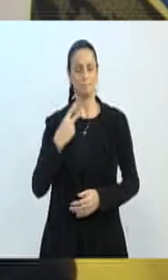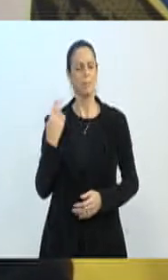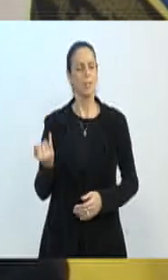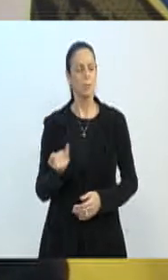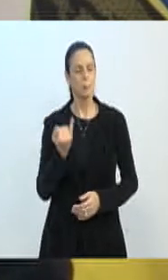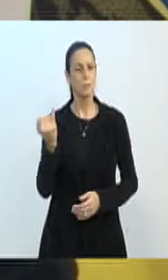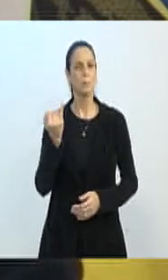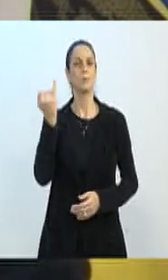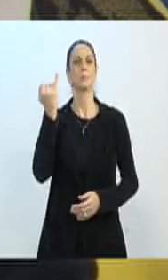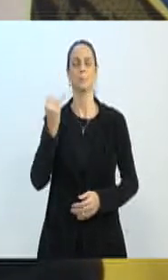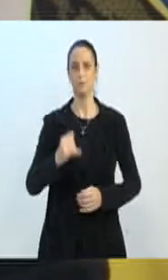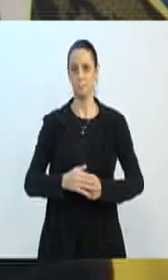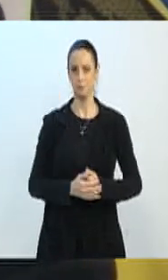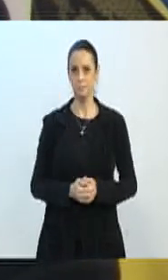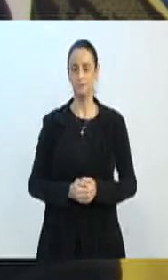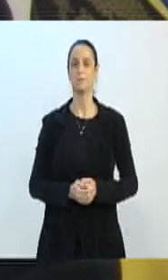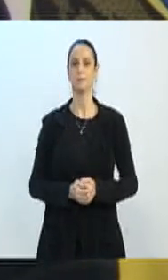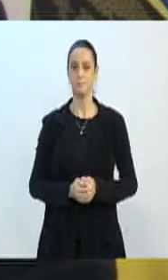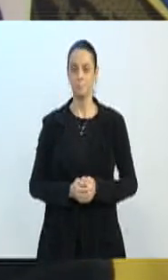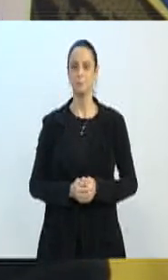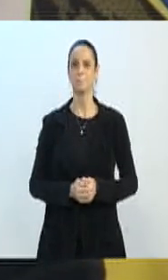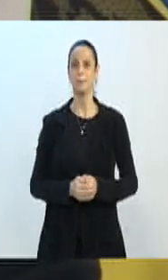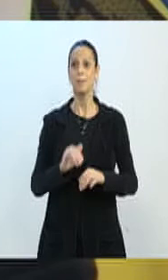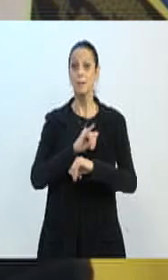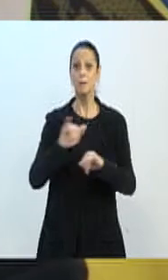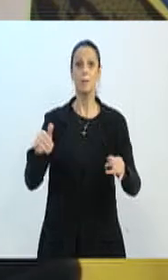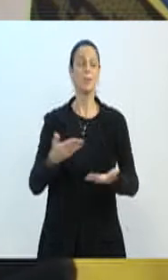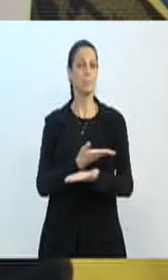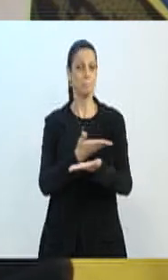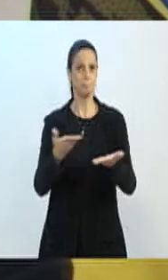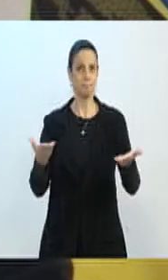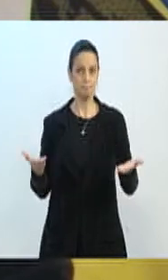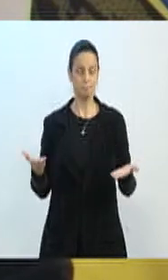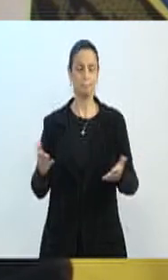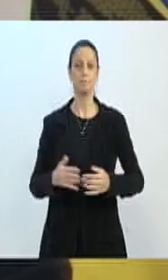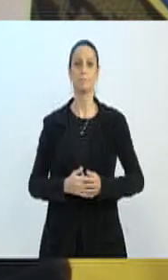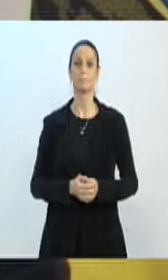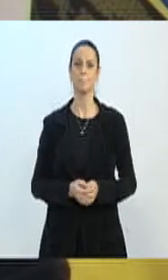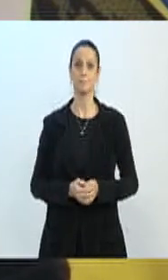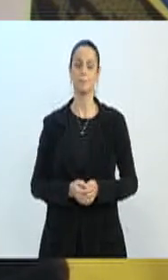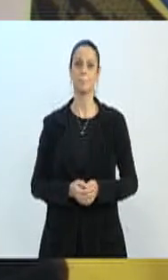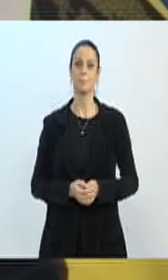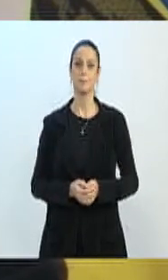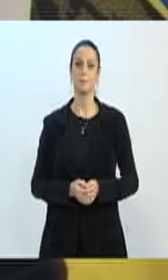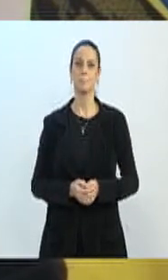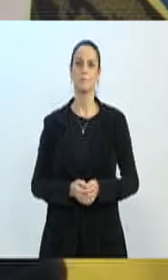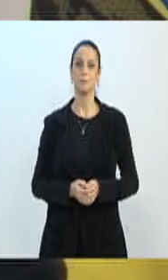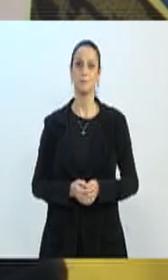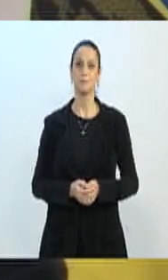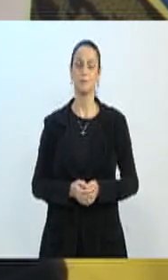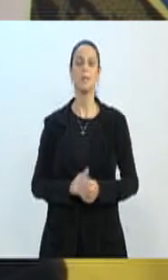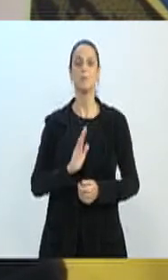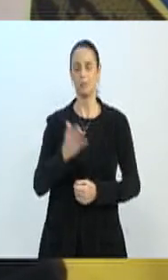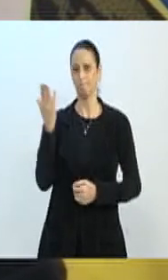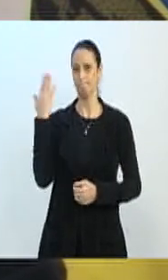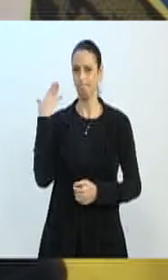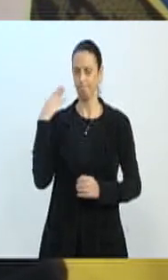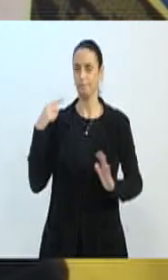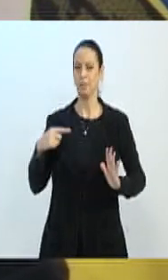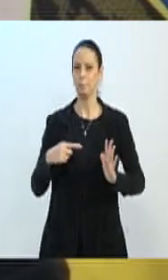importante repassar a vocês eu acho que é as músicas que eu fiz